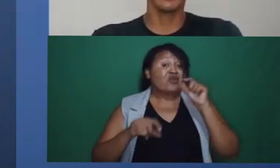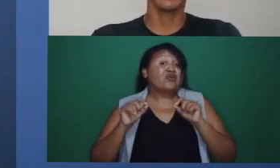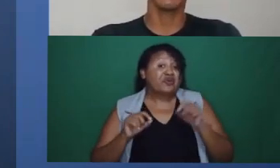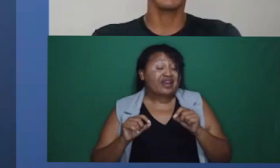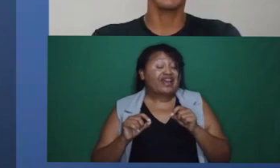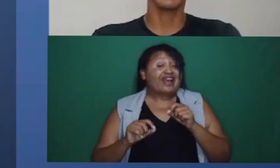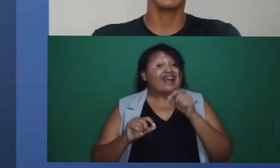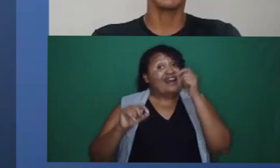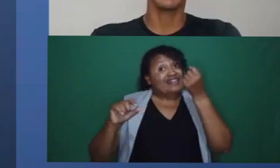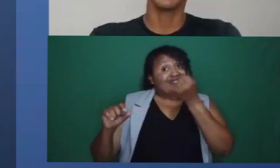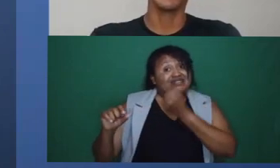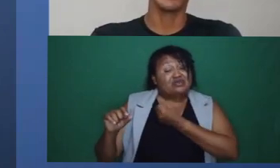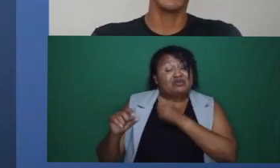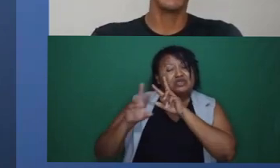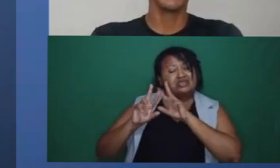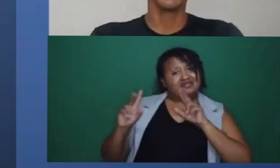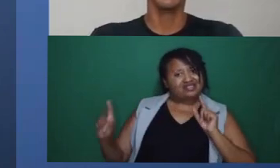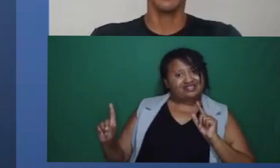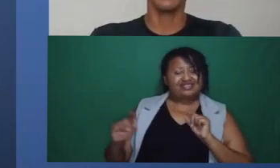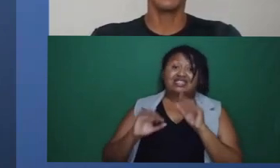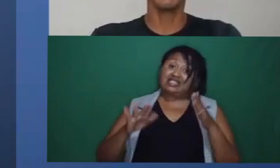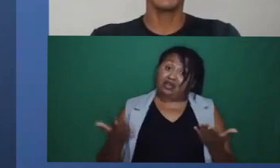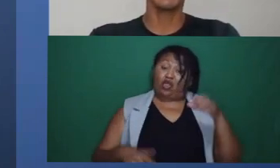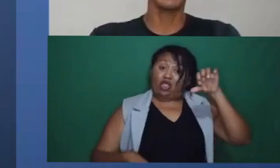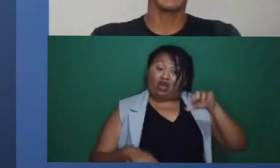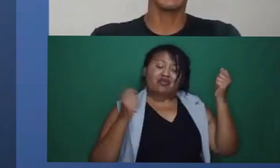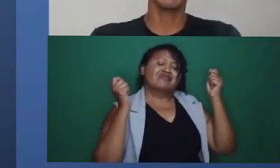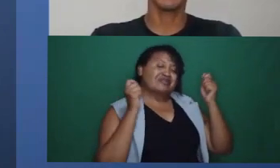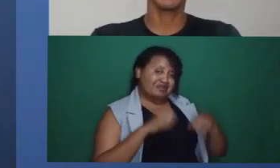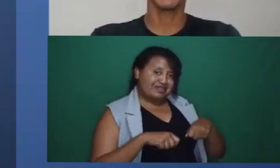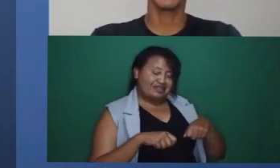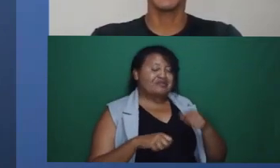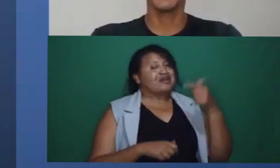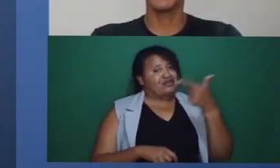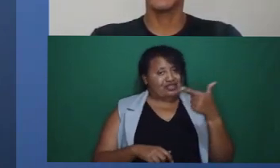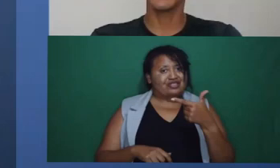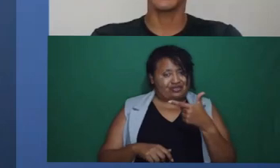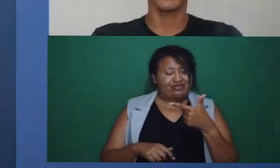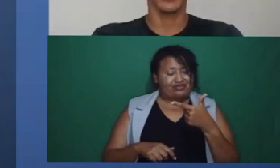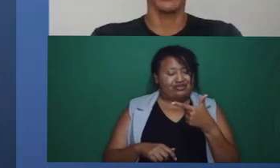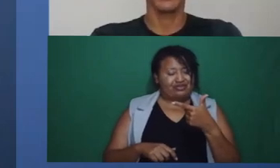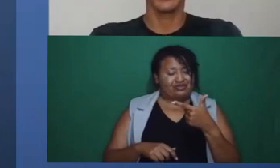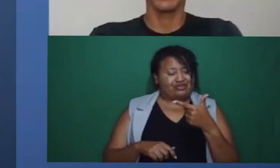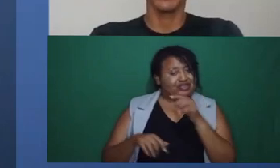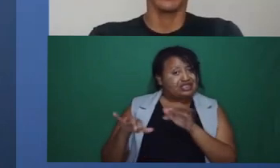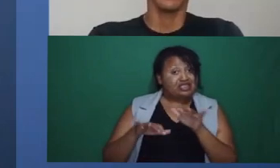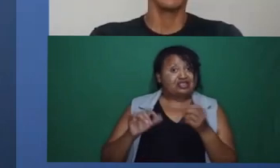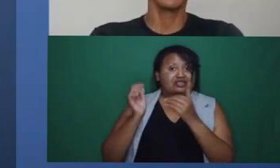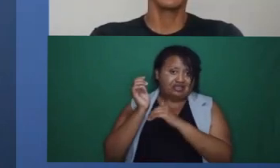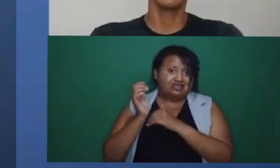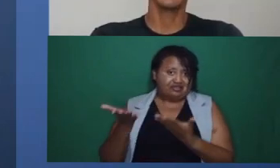algarismos distintos então 9 possibilidades para o segundo disto da senha